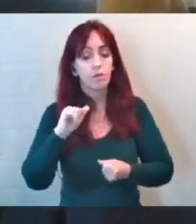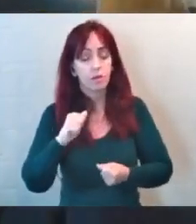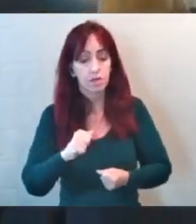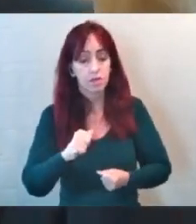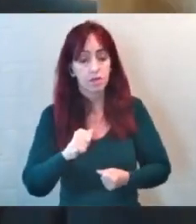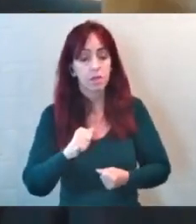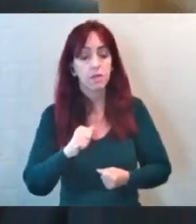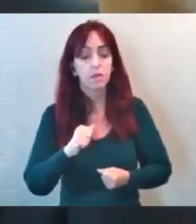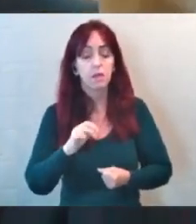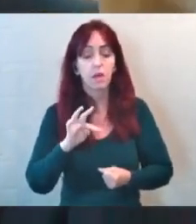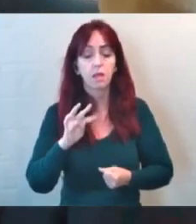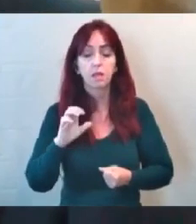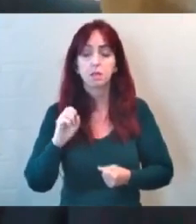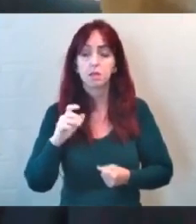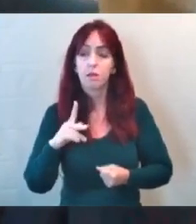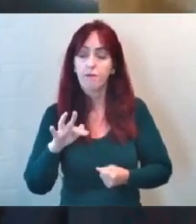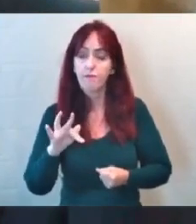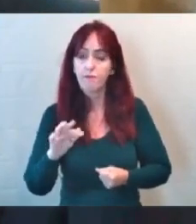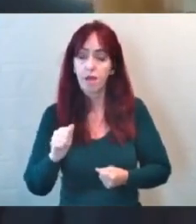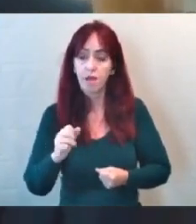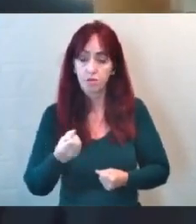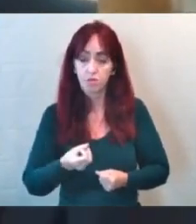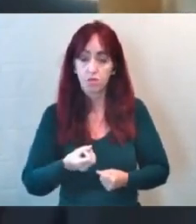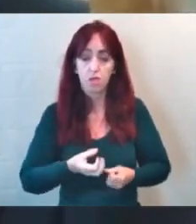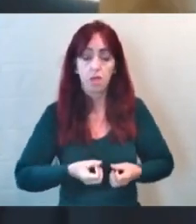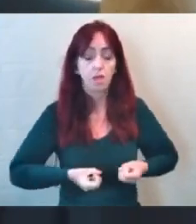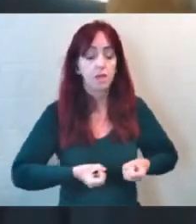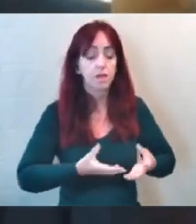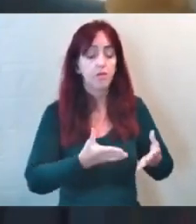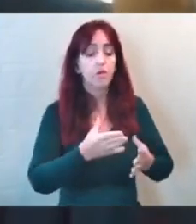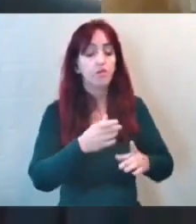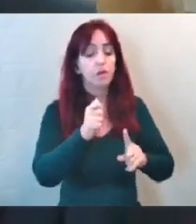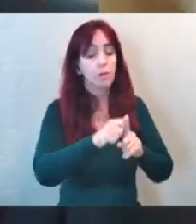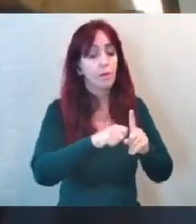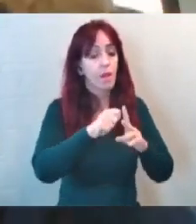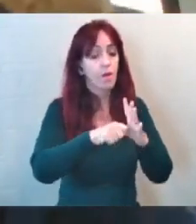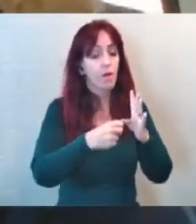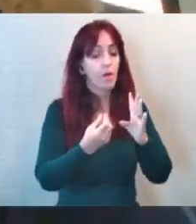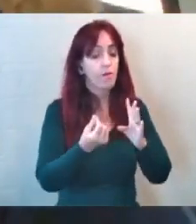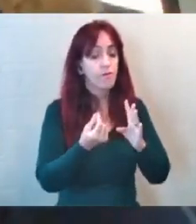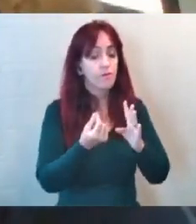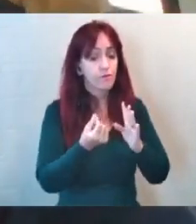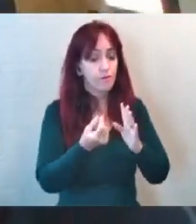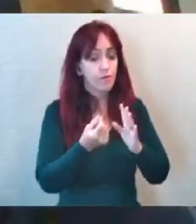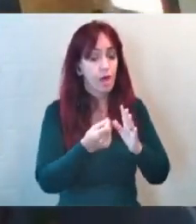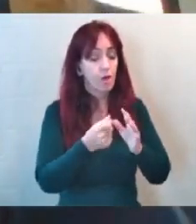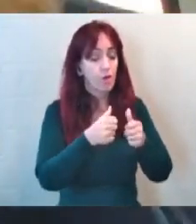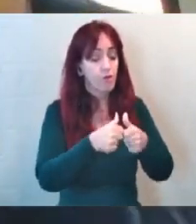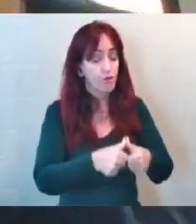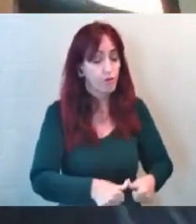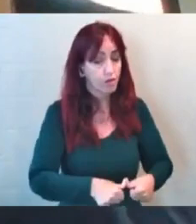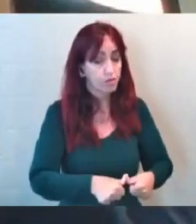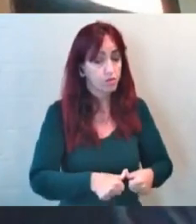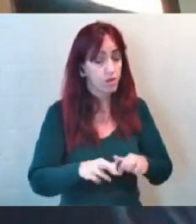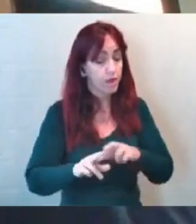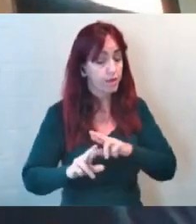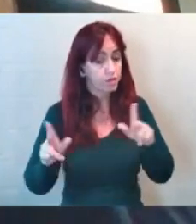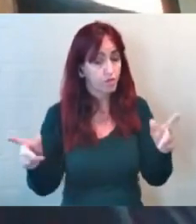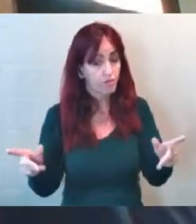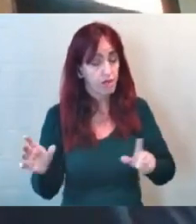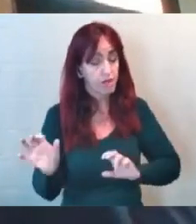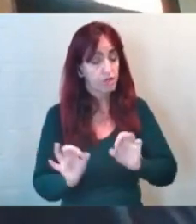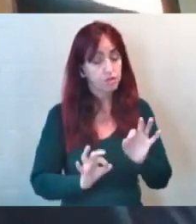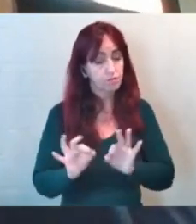devolvendo o recurso mensalmente, um valor fixo por permissionário. É um arranjo